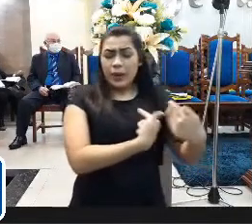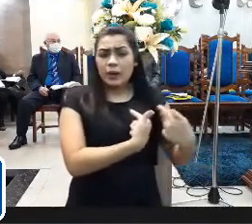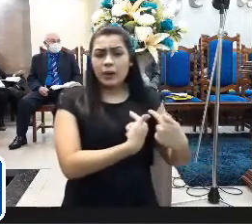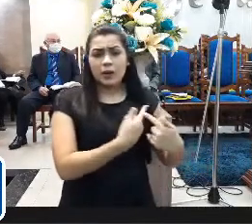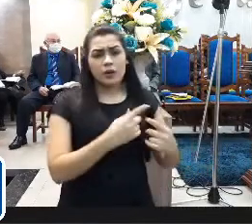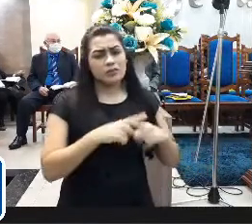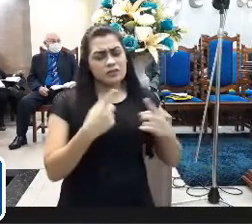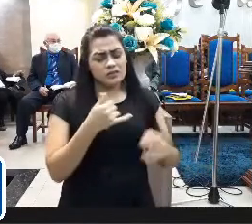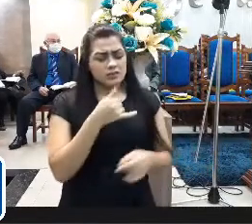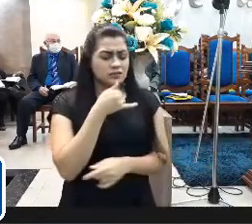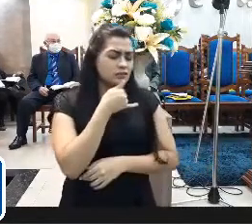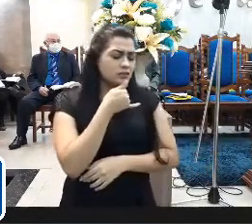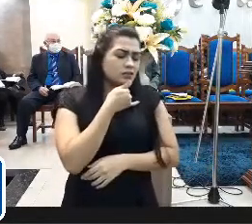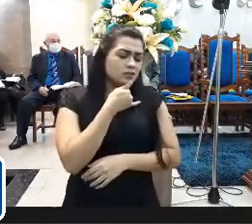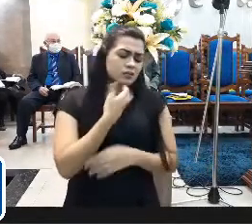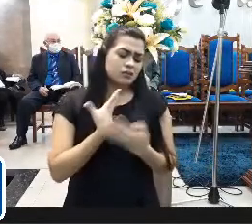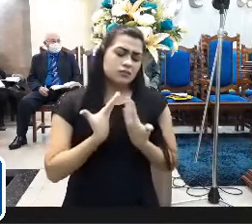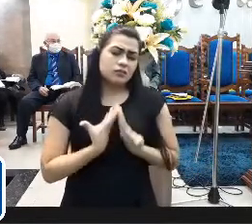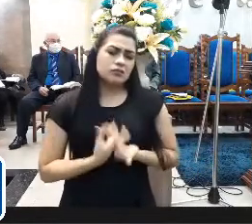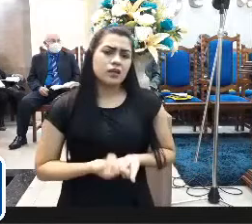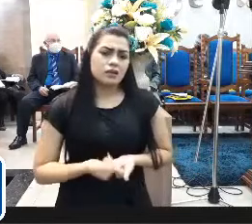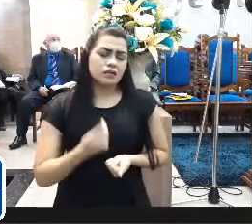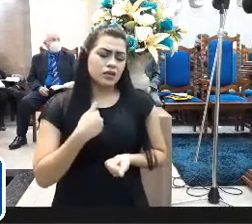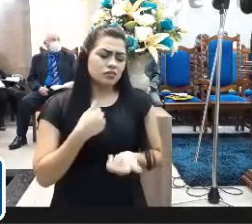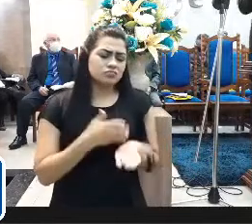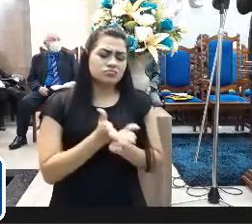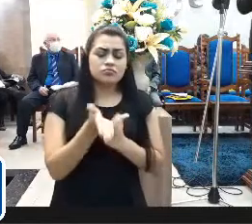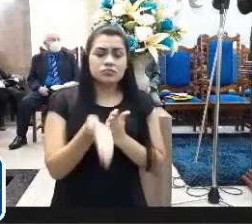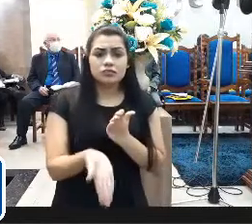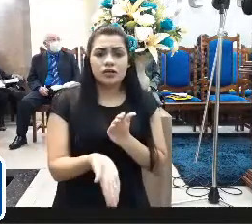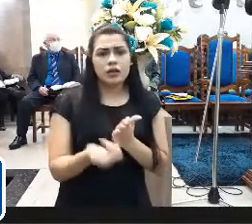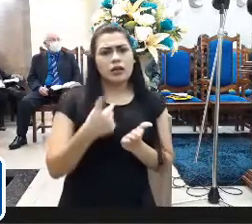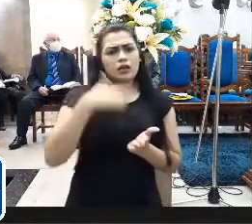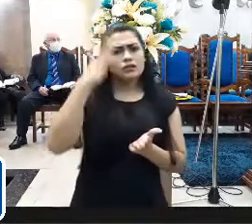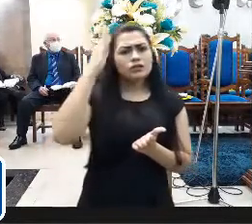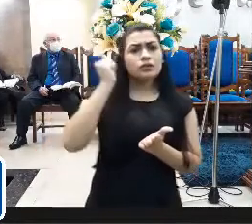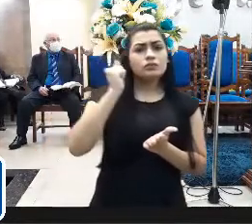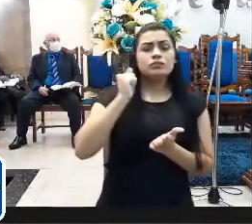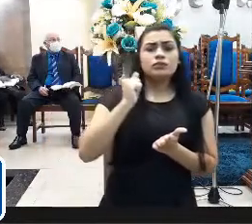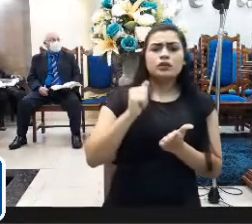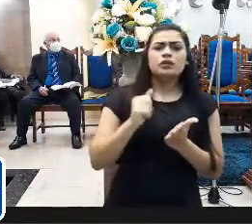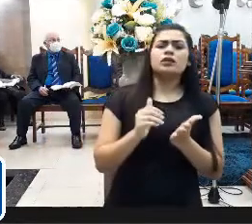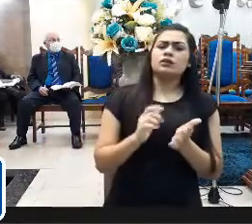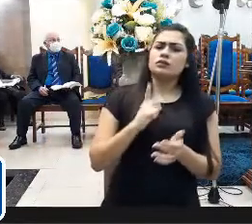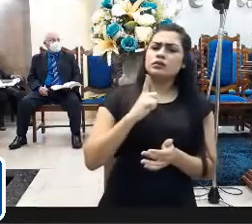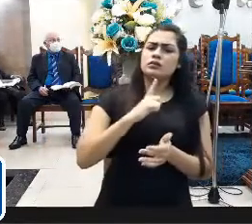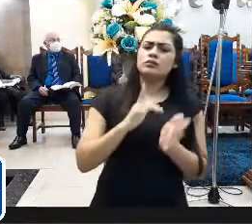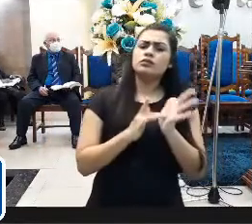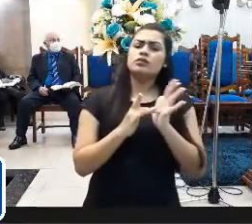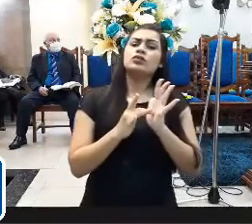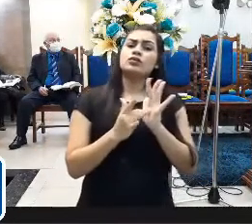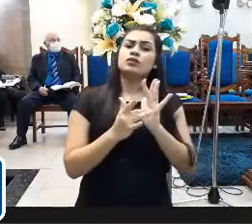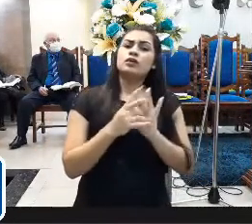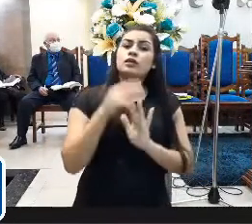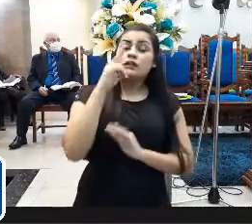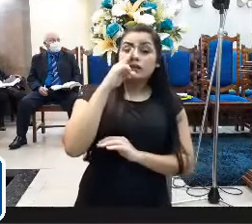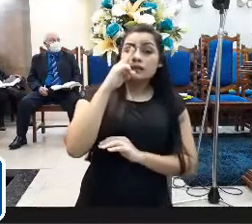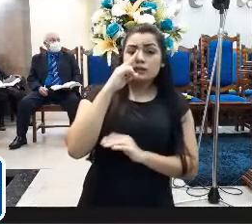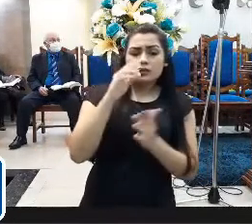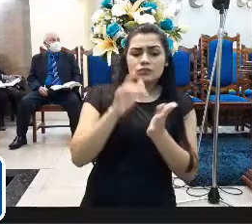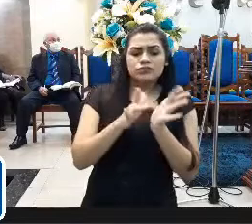para desistir, não é? Eu soube que teve crente nessa pandemia que deixou Jesus. Estou falando